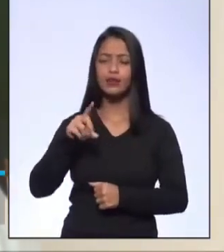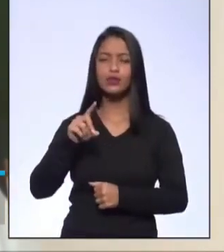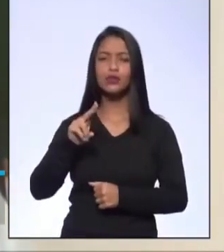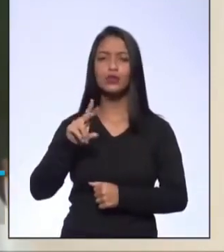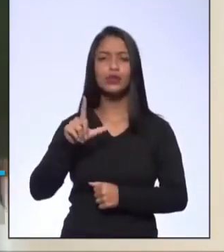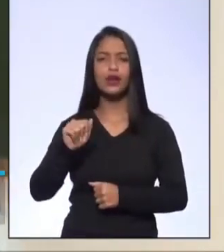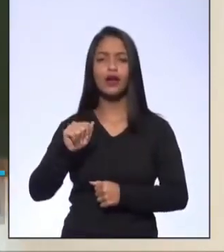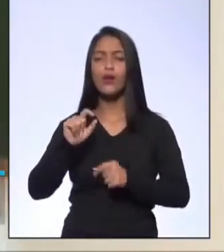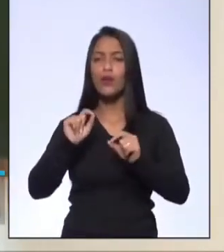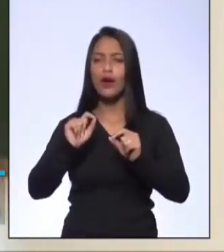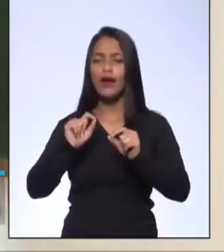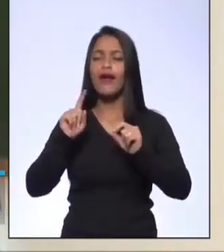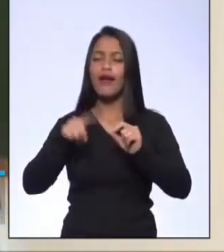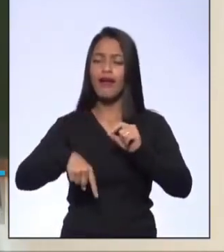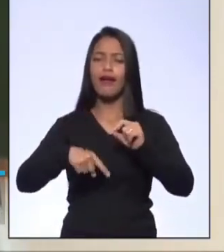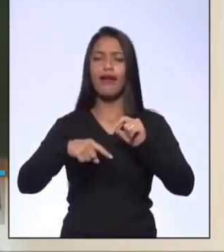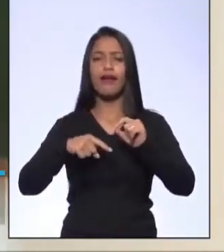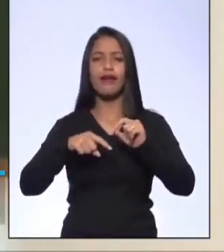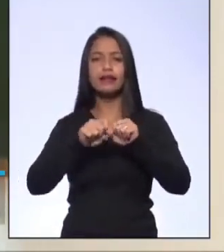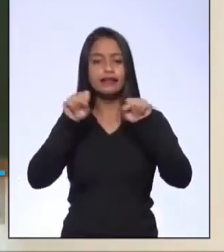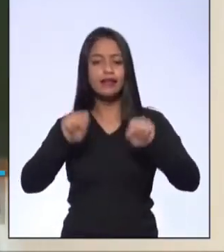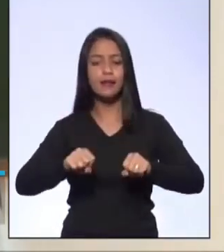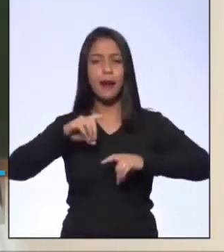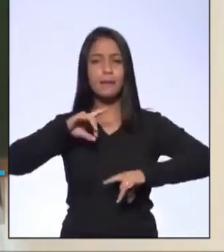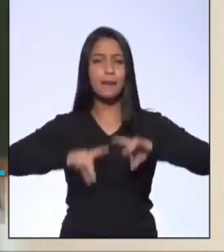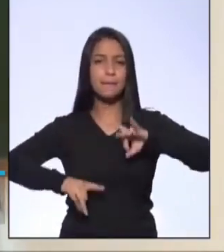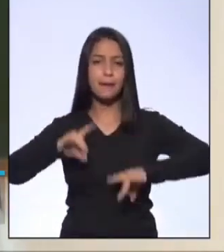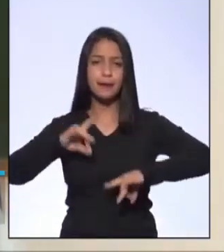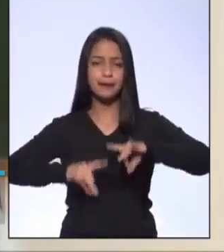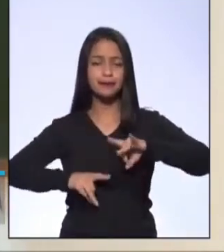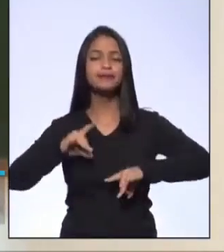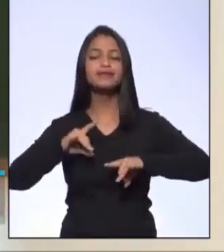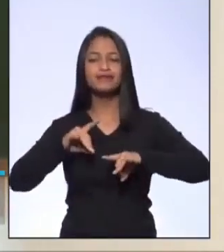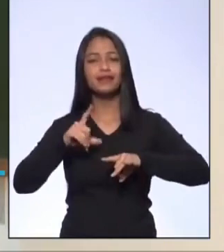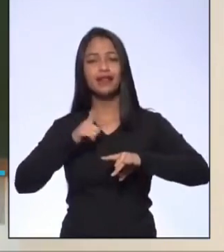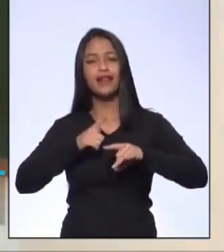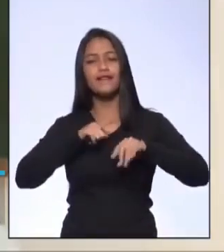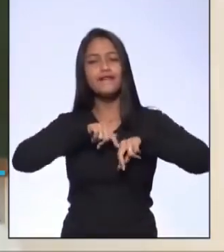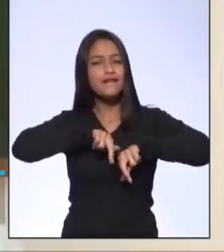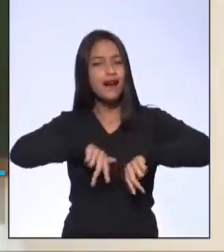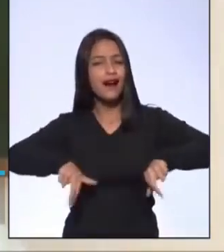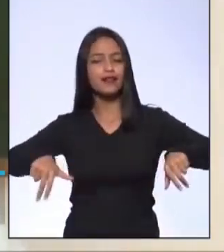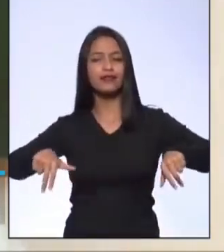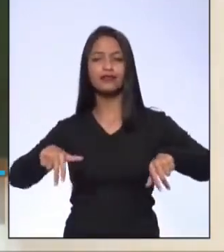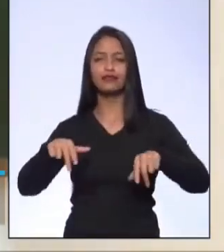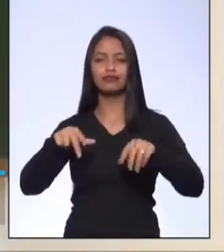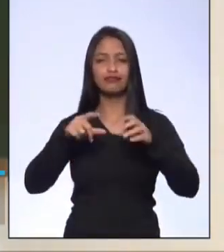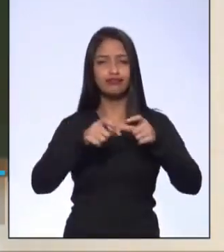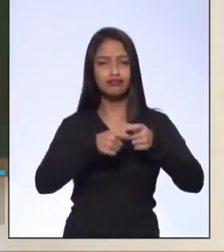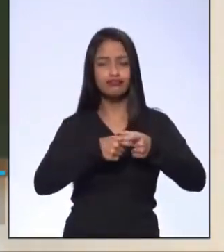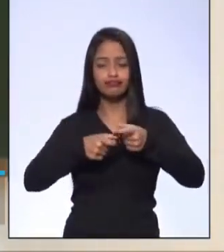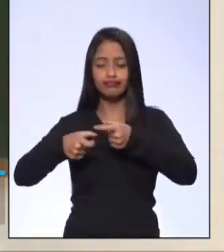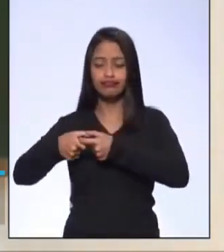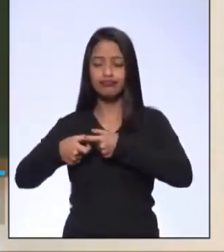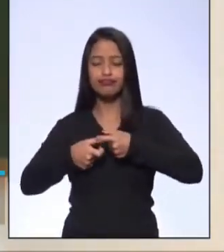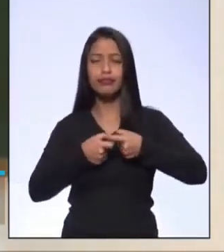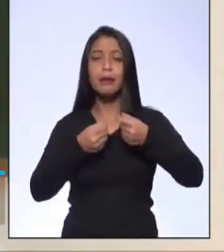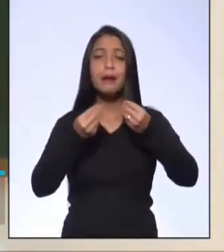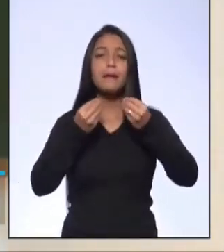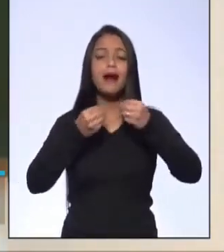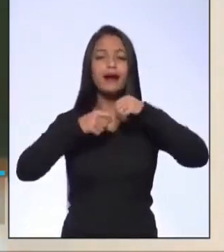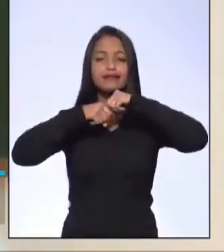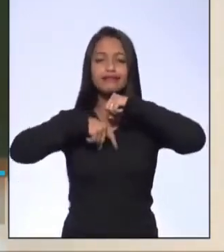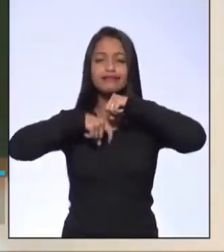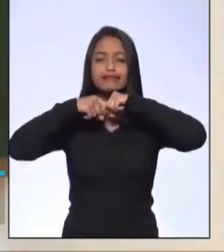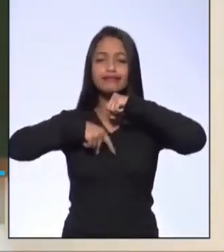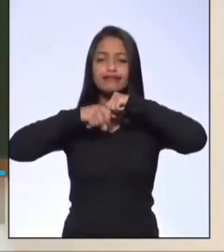sistema endócrino, normalmente eu estou falando desse conjunto de glândulas que vão jogar substâncias para